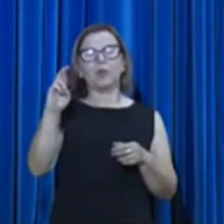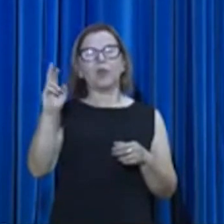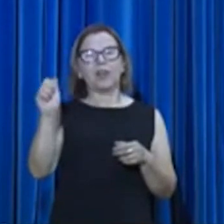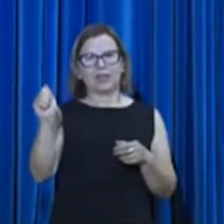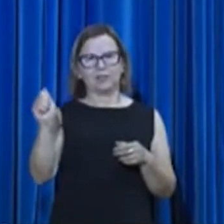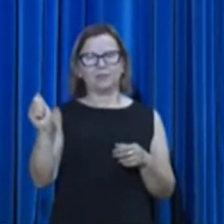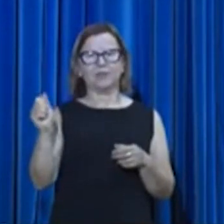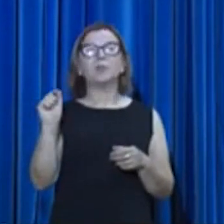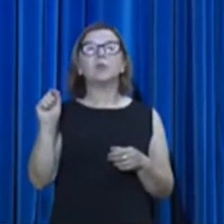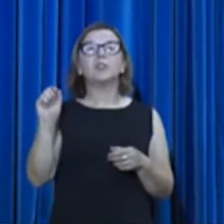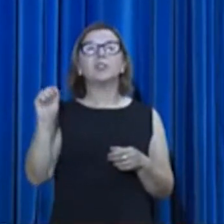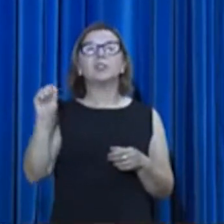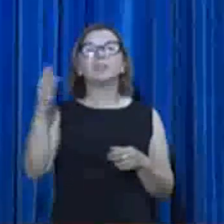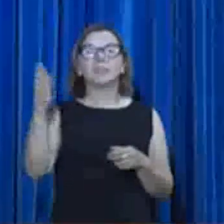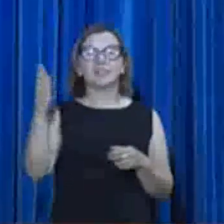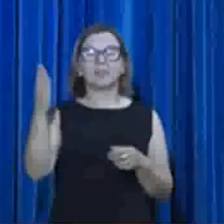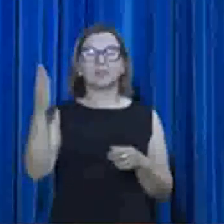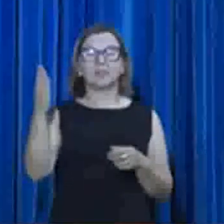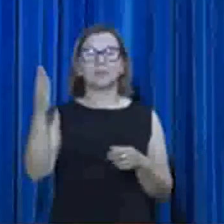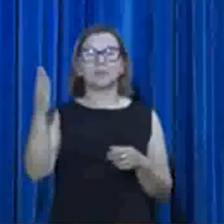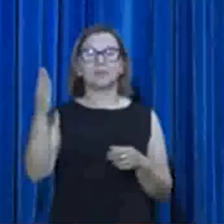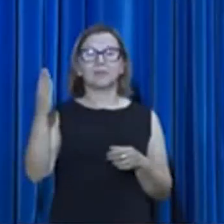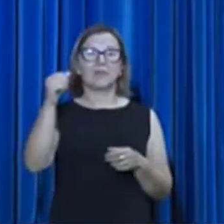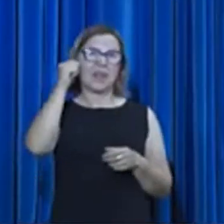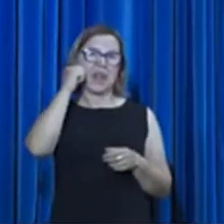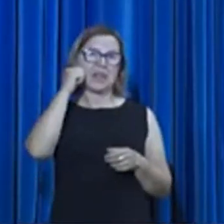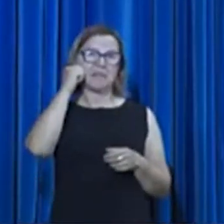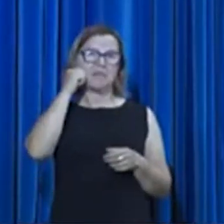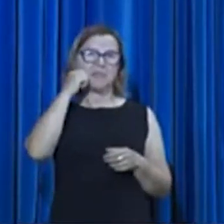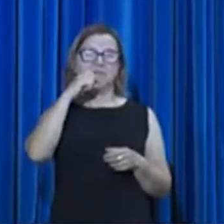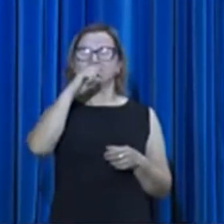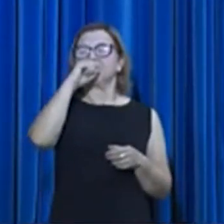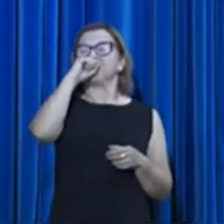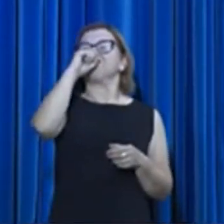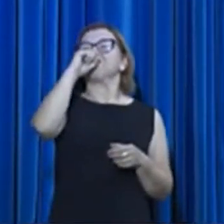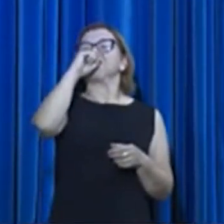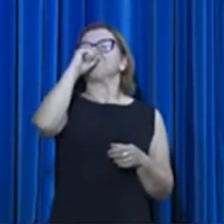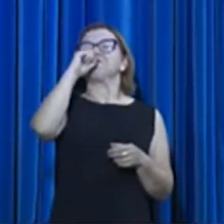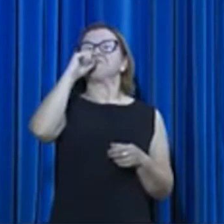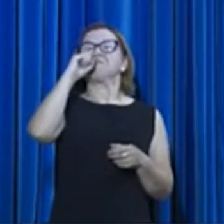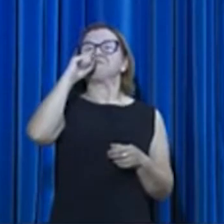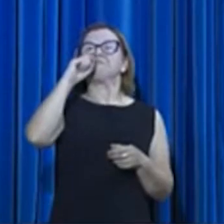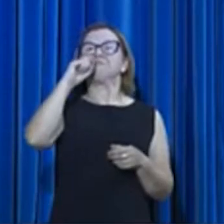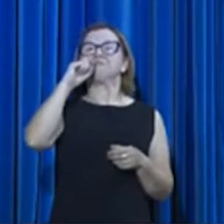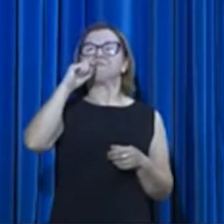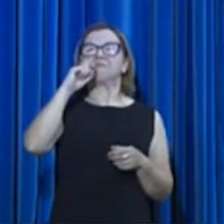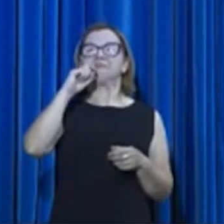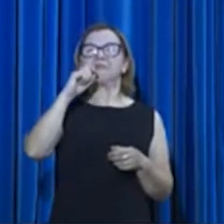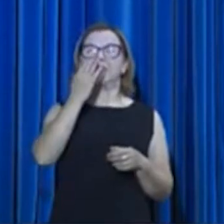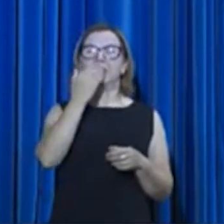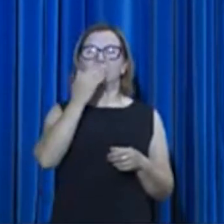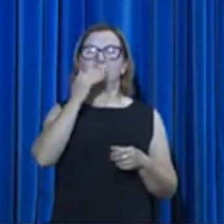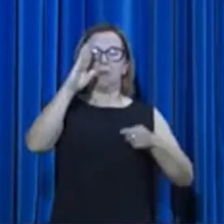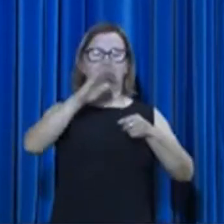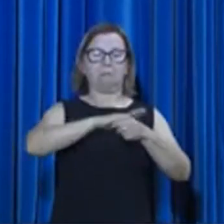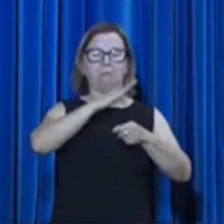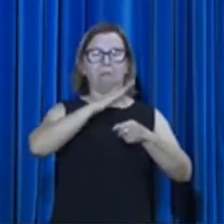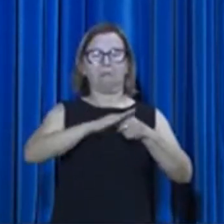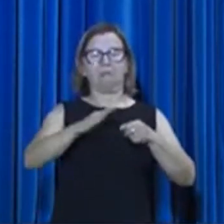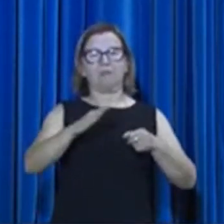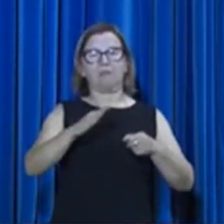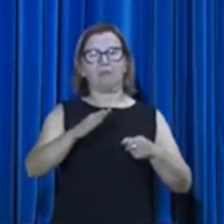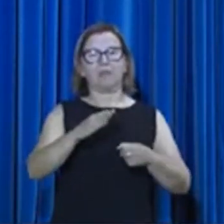contexto? As suas filhas eram arrogantes, tinham fartura de comida e